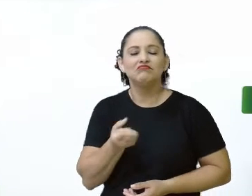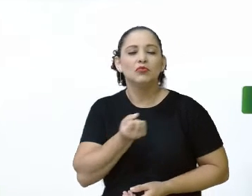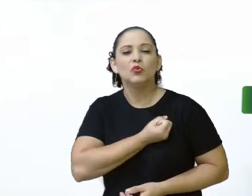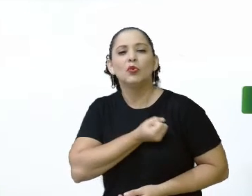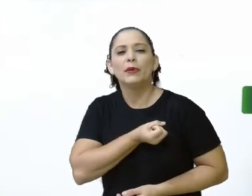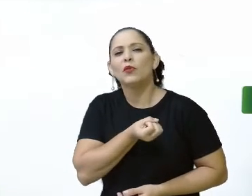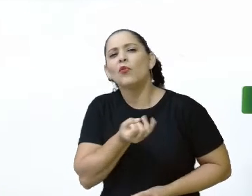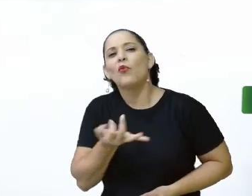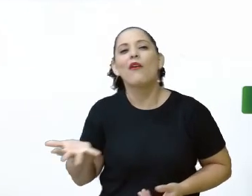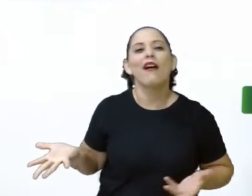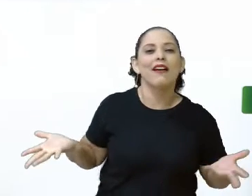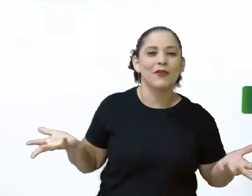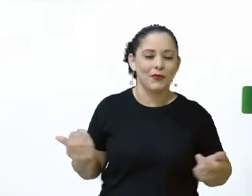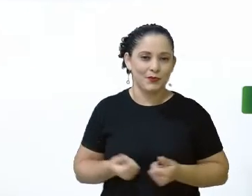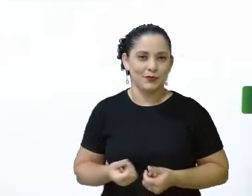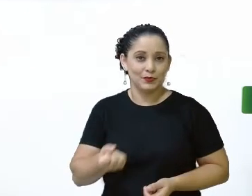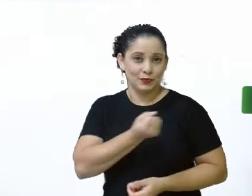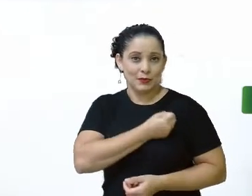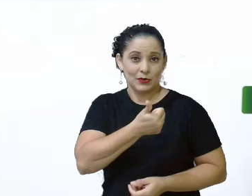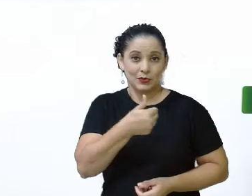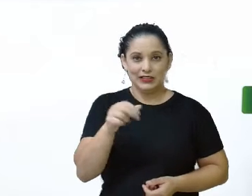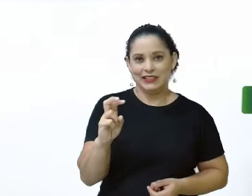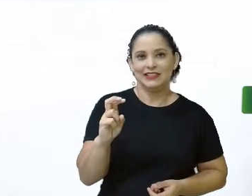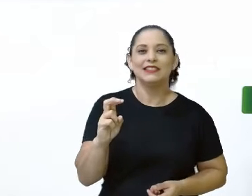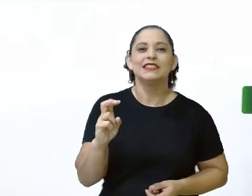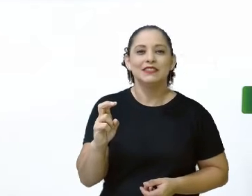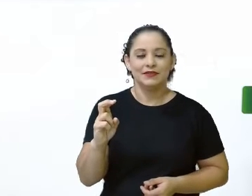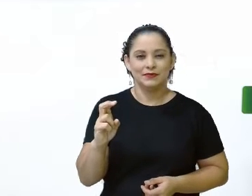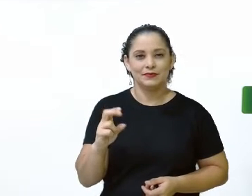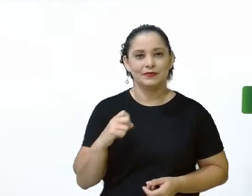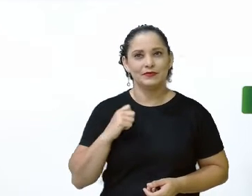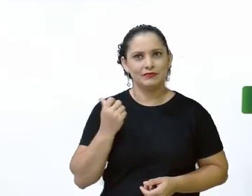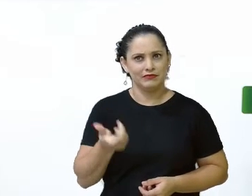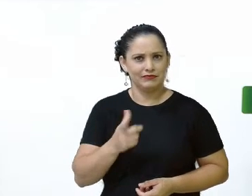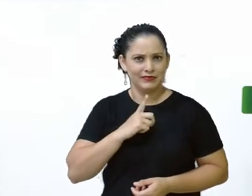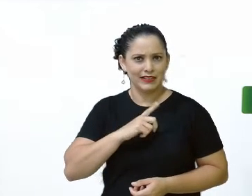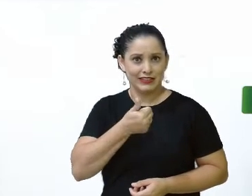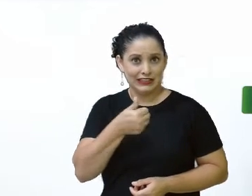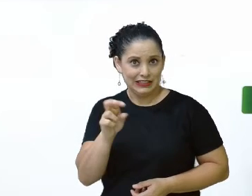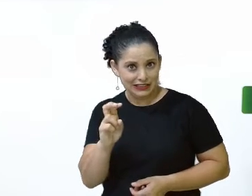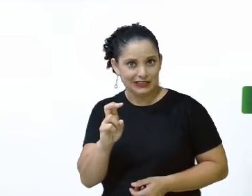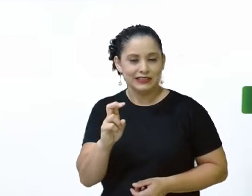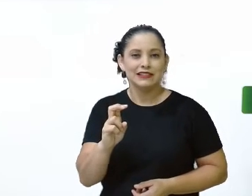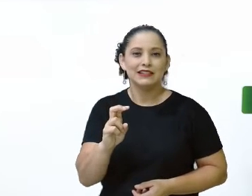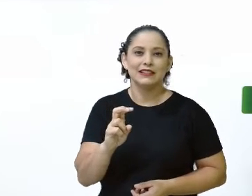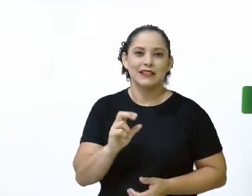número. O número 15. Número 15. Vou pegar 15